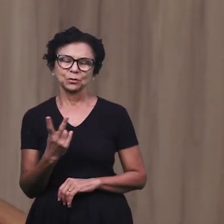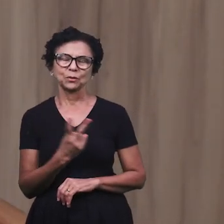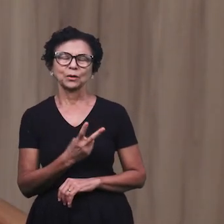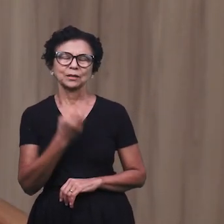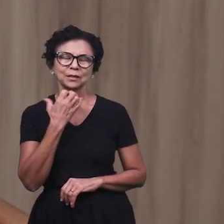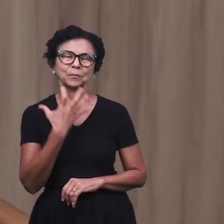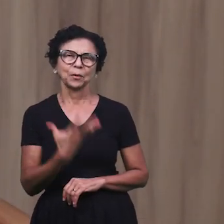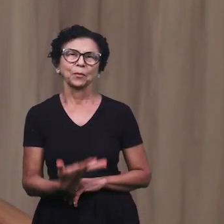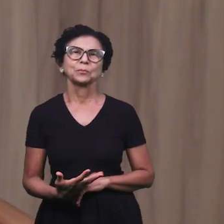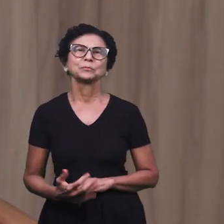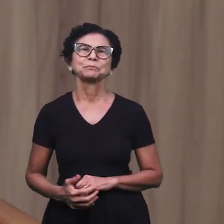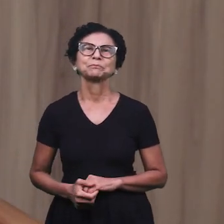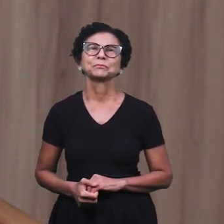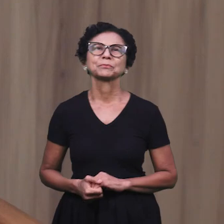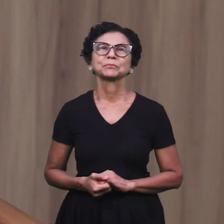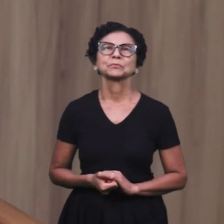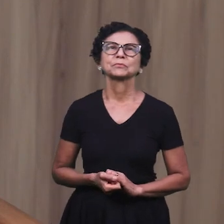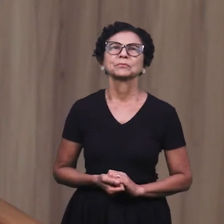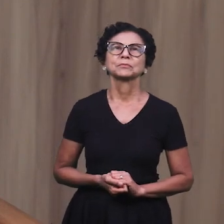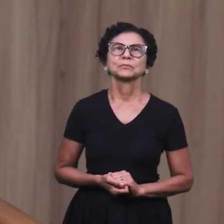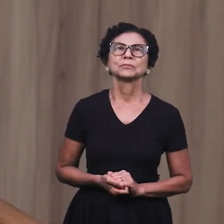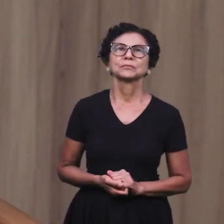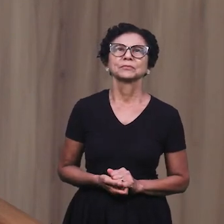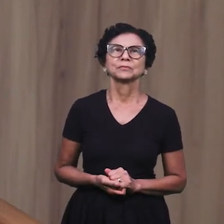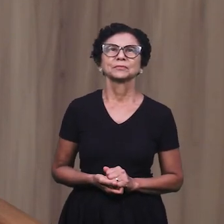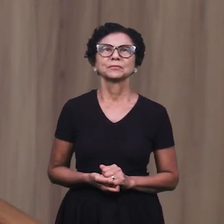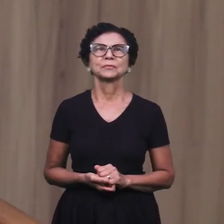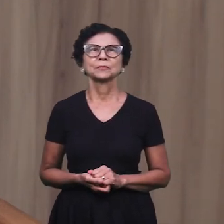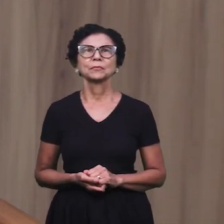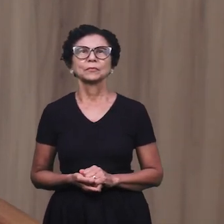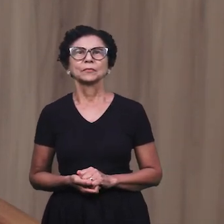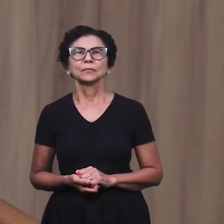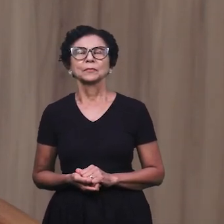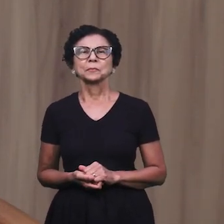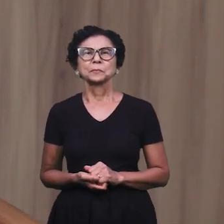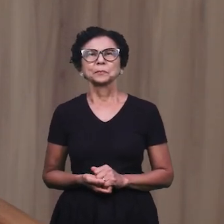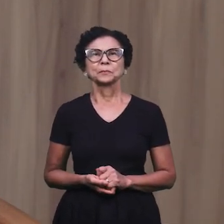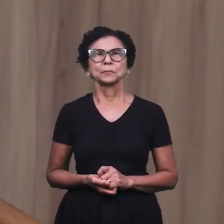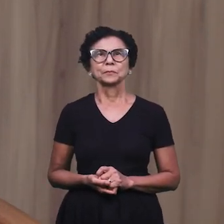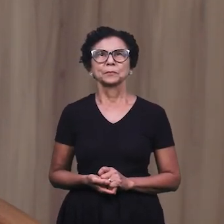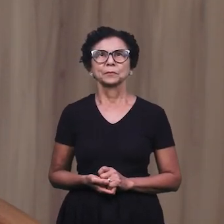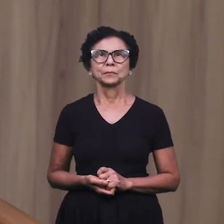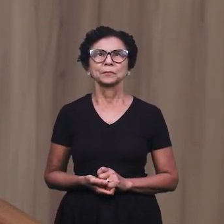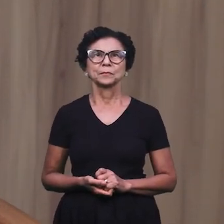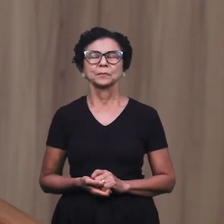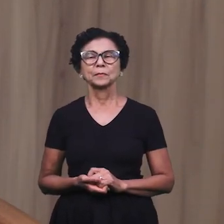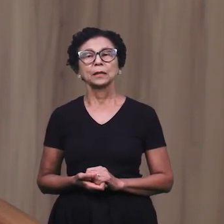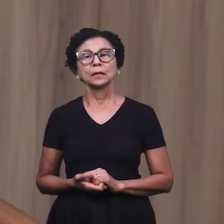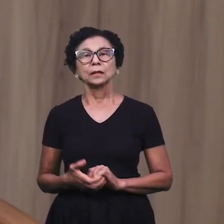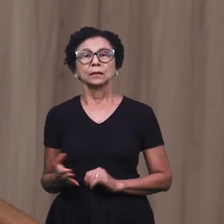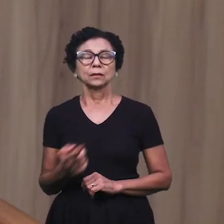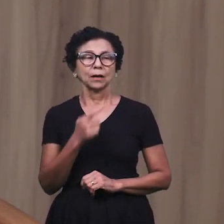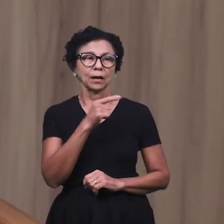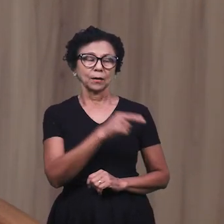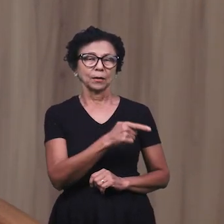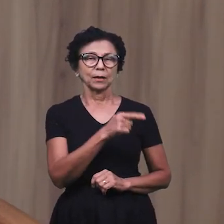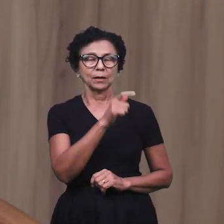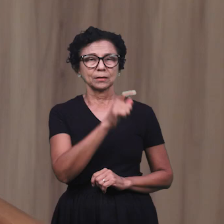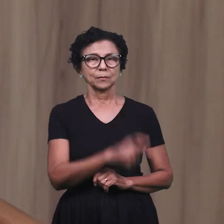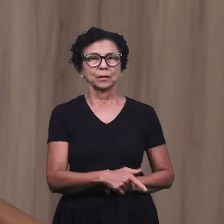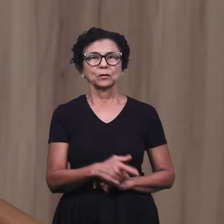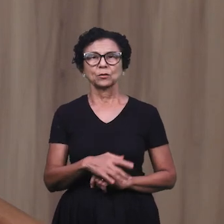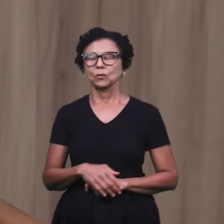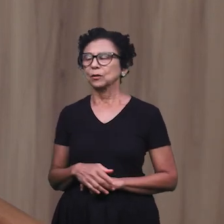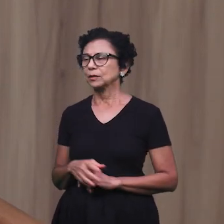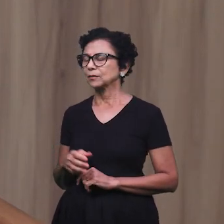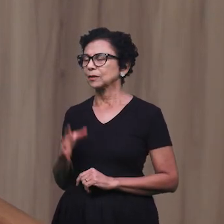Ambos lados, eles acabam ganhando, né? Tanto a pessoa que vai ouvir as experiências daquele idoso, do que